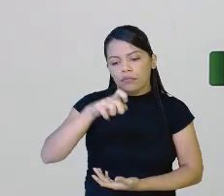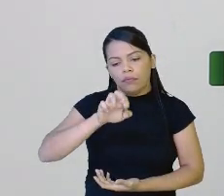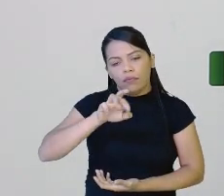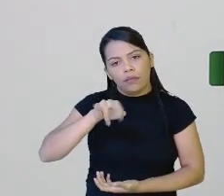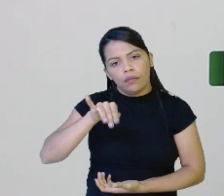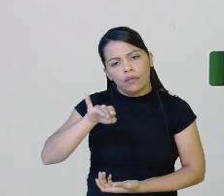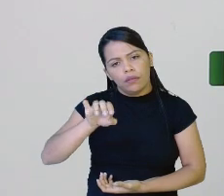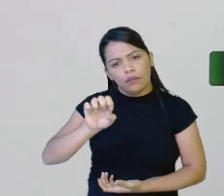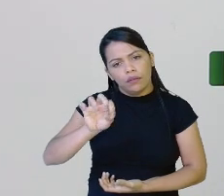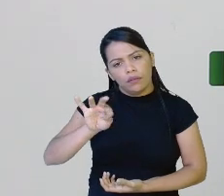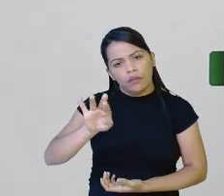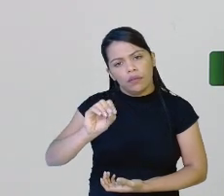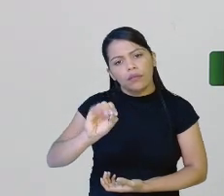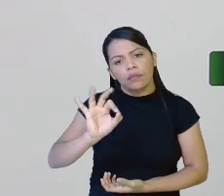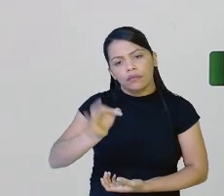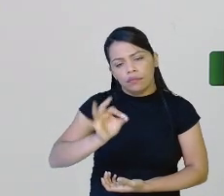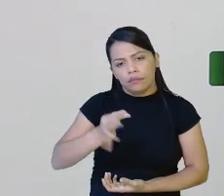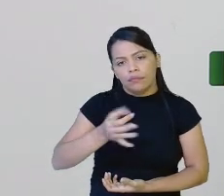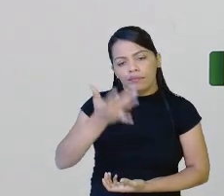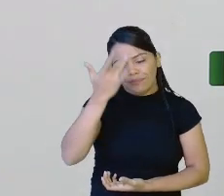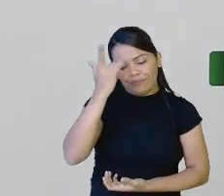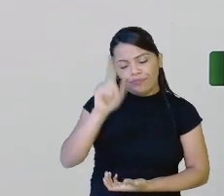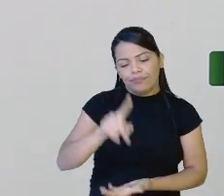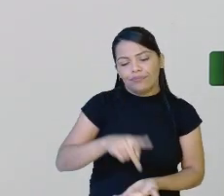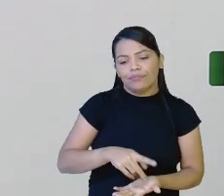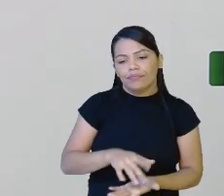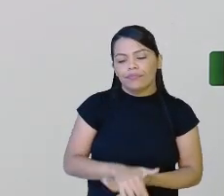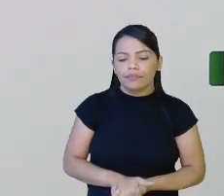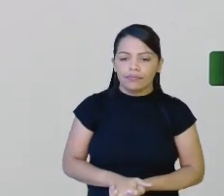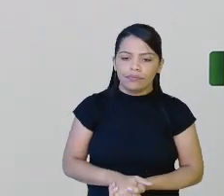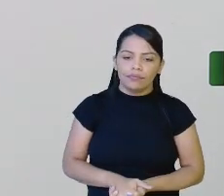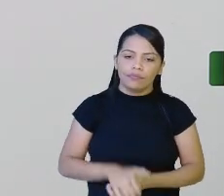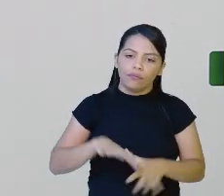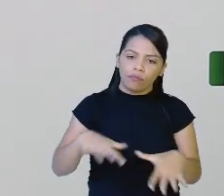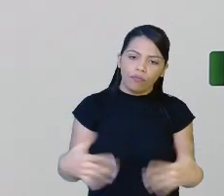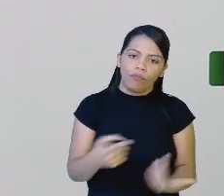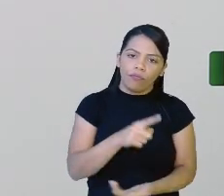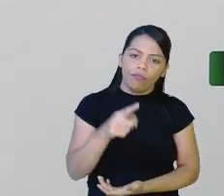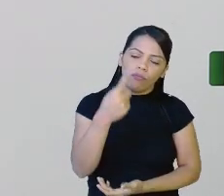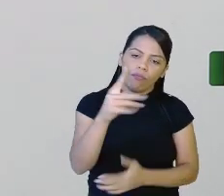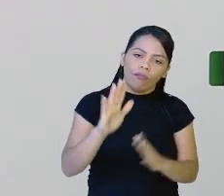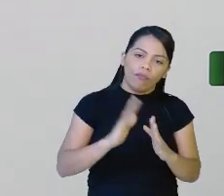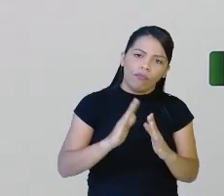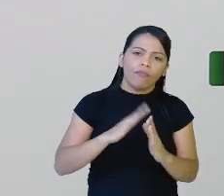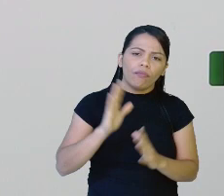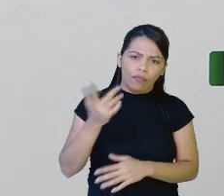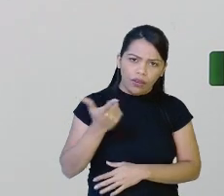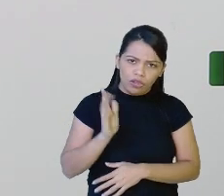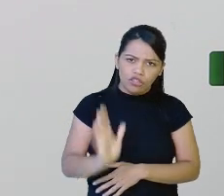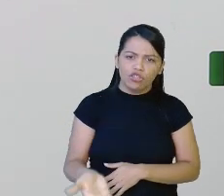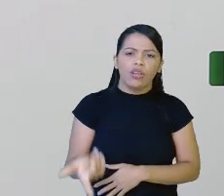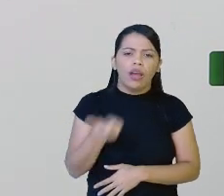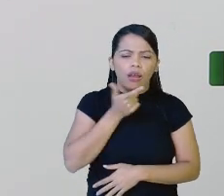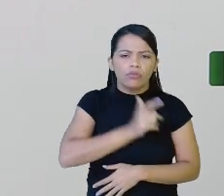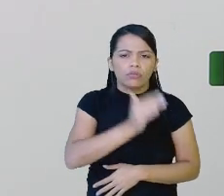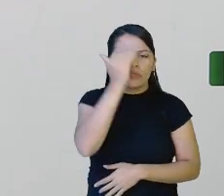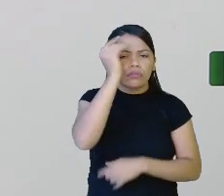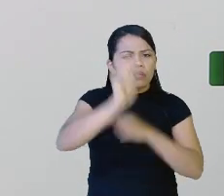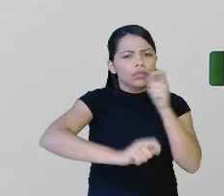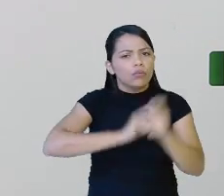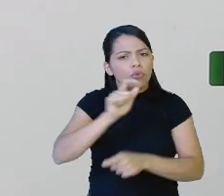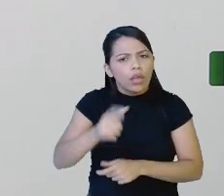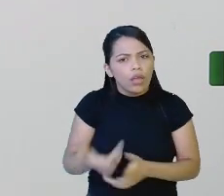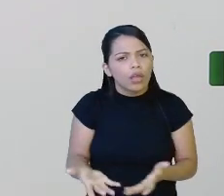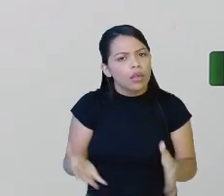meu perímetro. Fácil, né? E aí, você que está em casa, já conseguiu entender o que é perímetro?